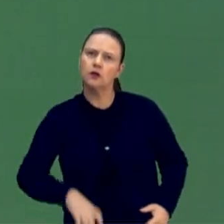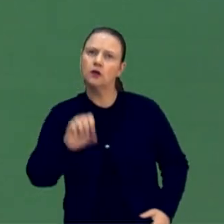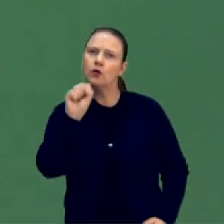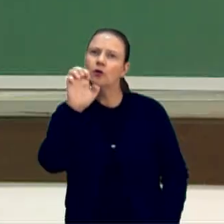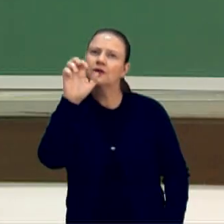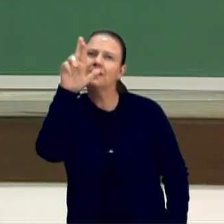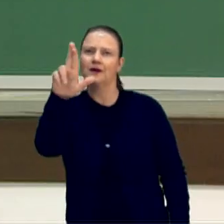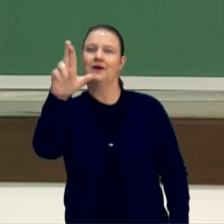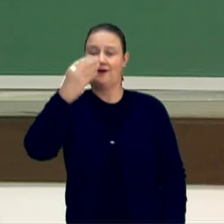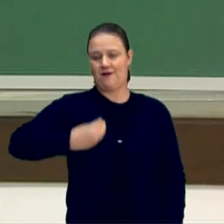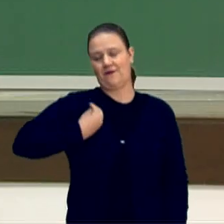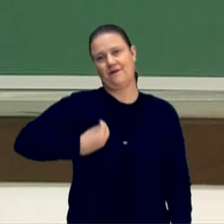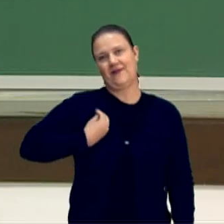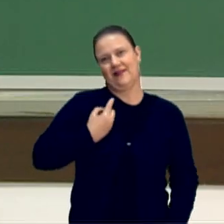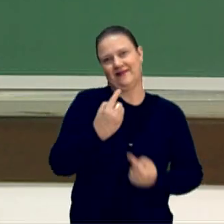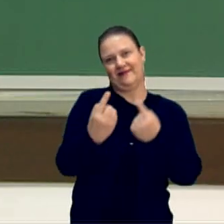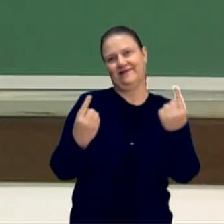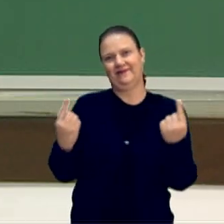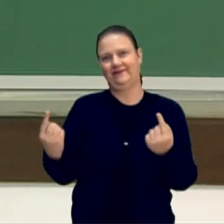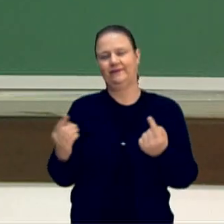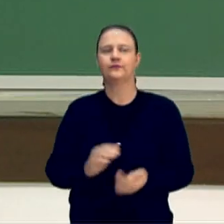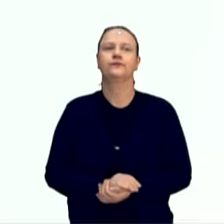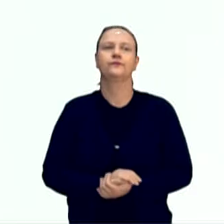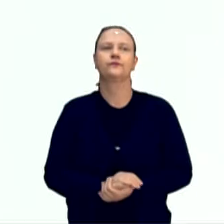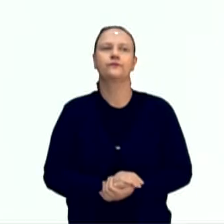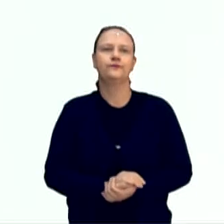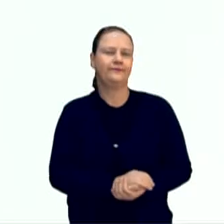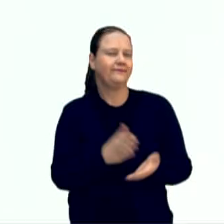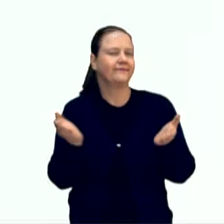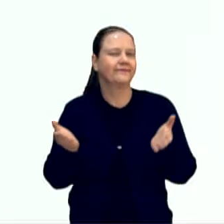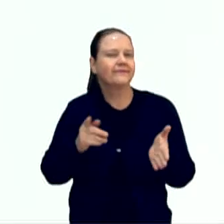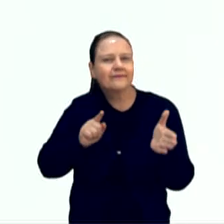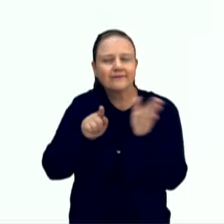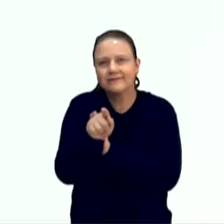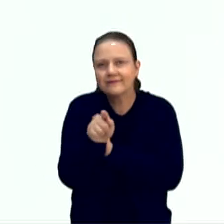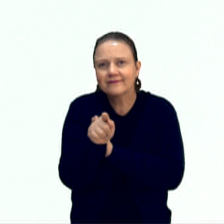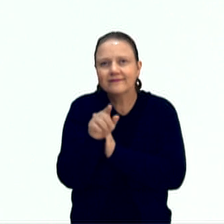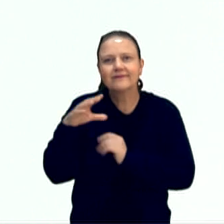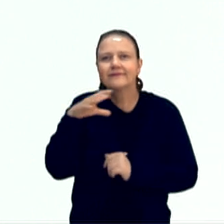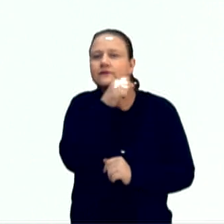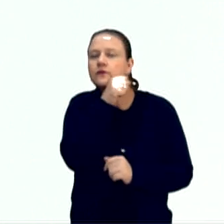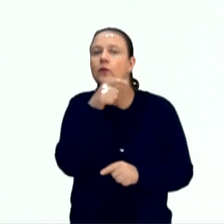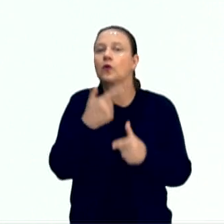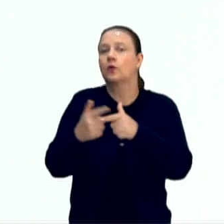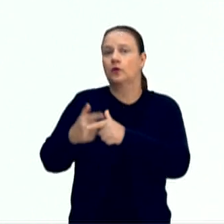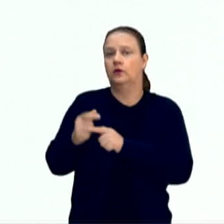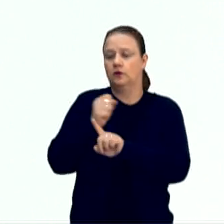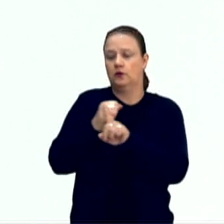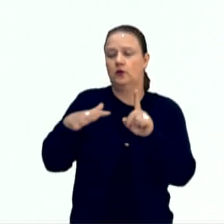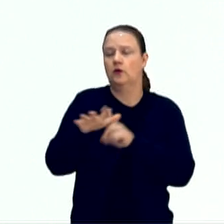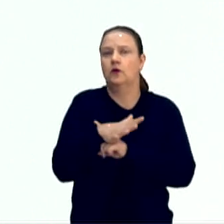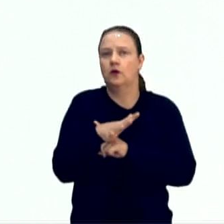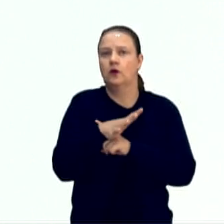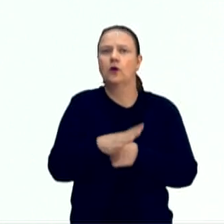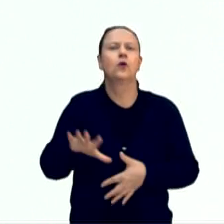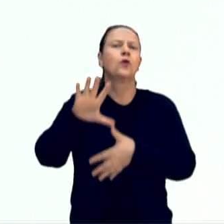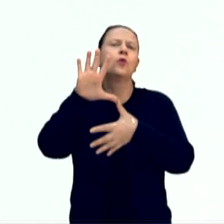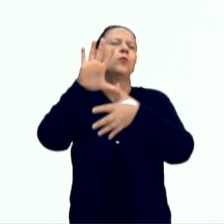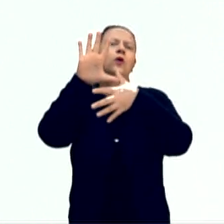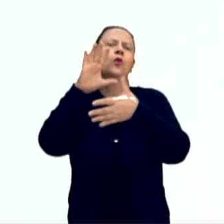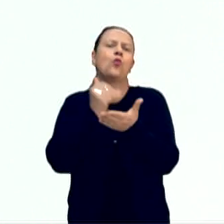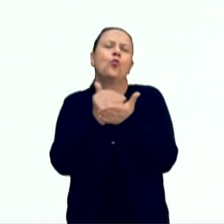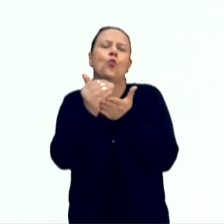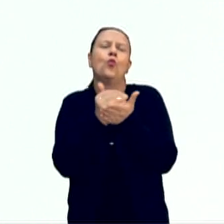ser. E nesse sentido, vamos comigo lá, ó, nesse quiz. Os problemas sociais na América têm origem aonde?